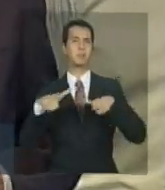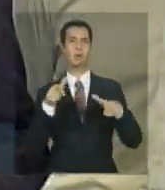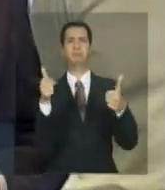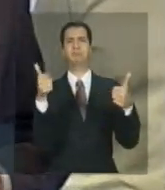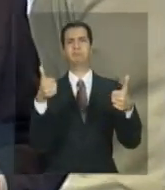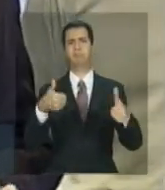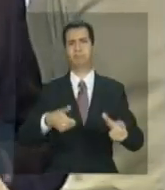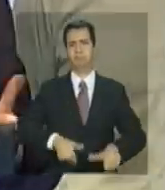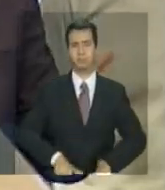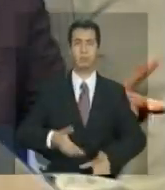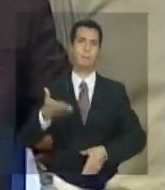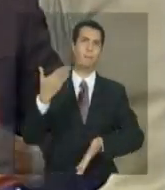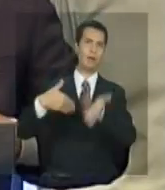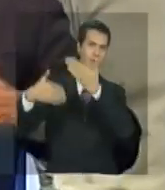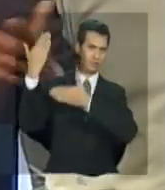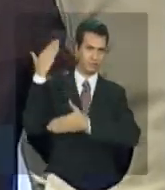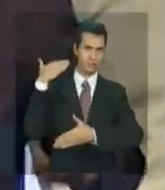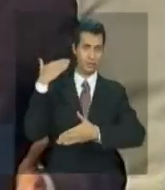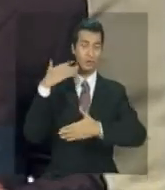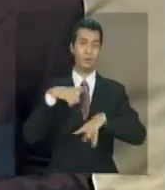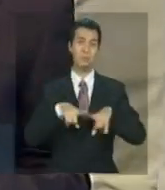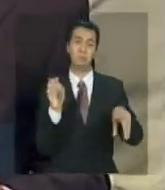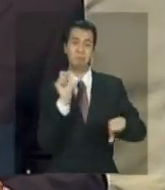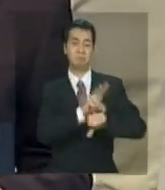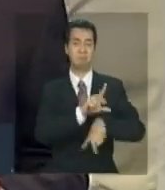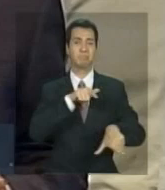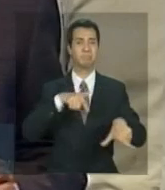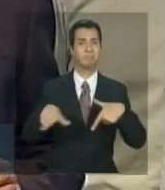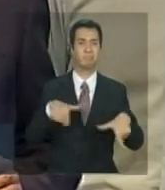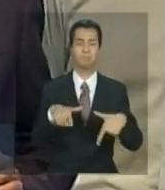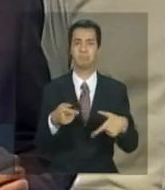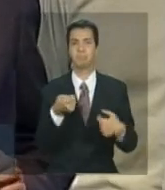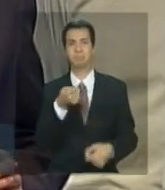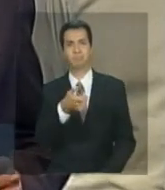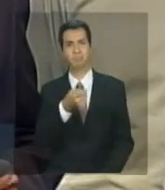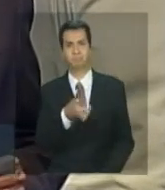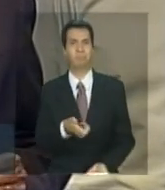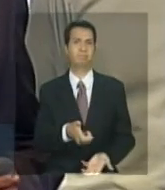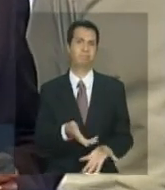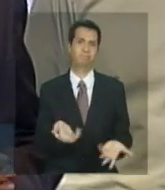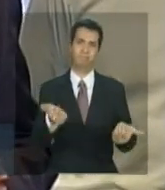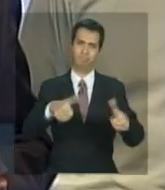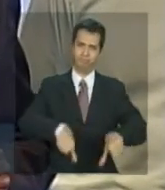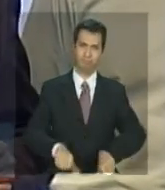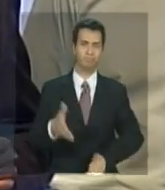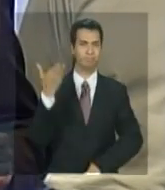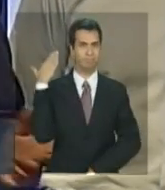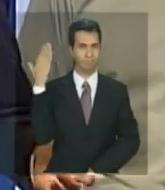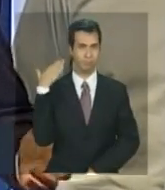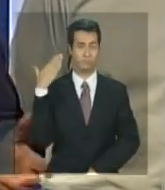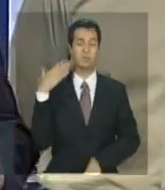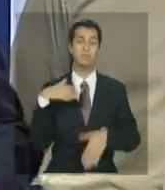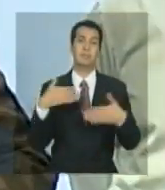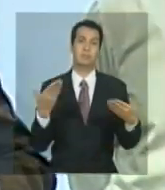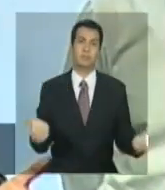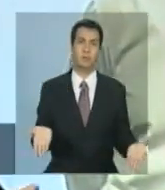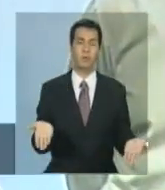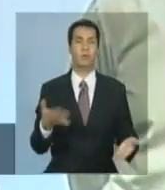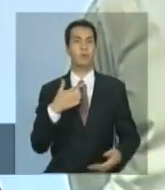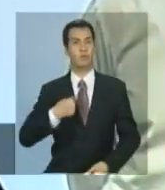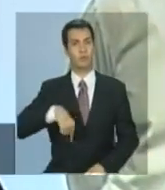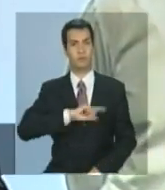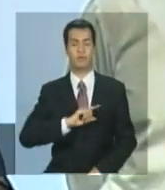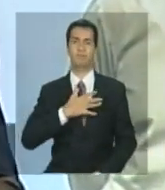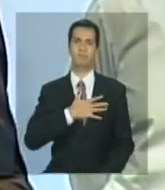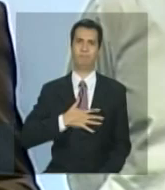afetando a empregabilidade de todas as pessoas que vivem aqui nessa região. E foi uma